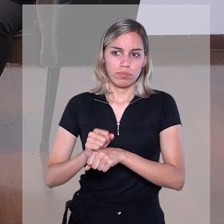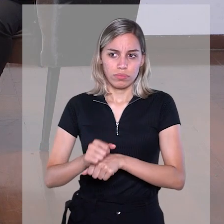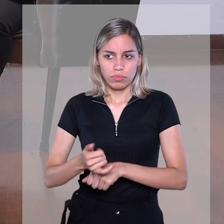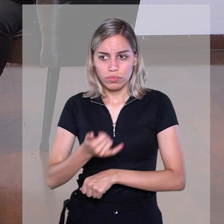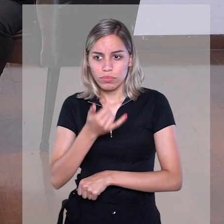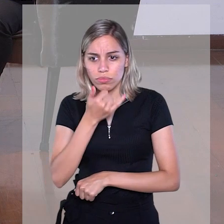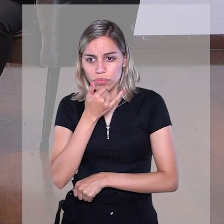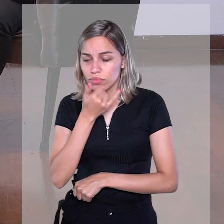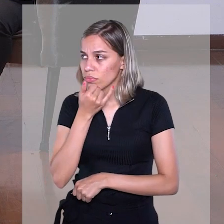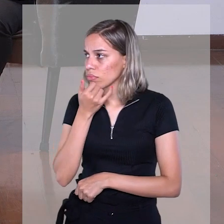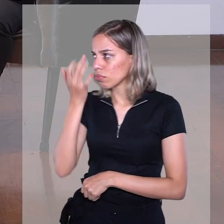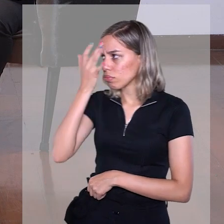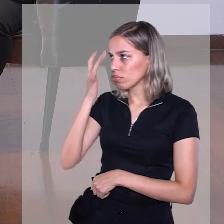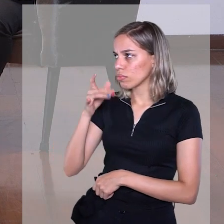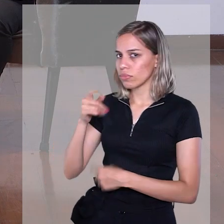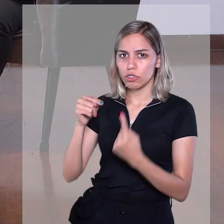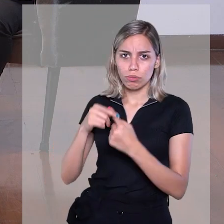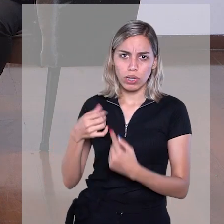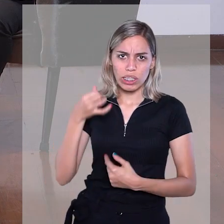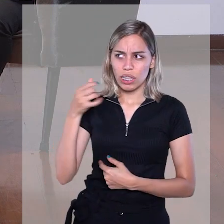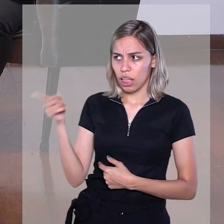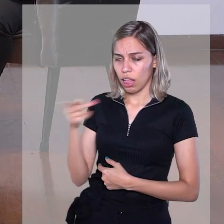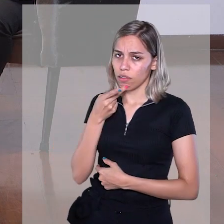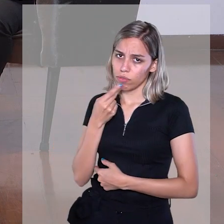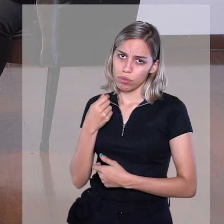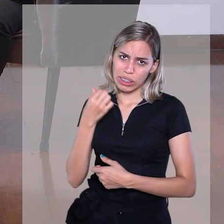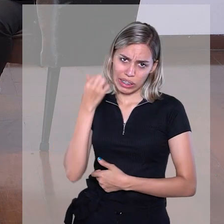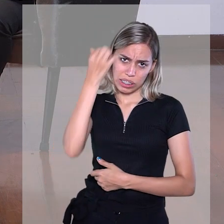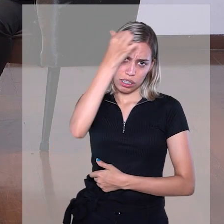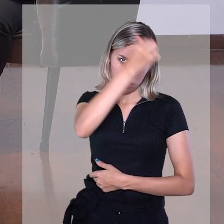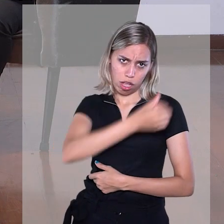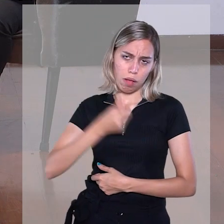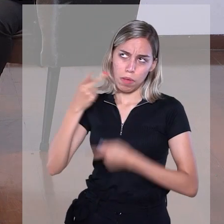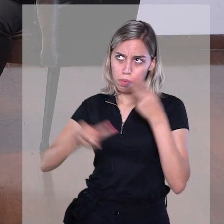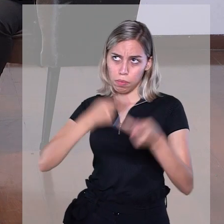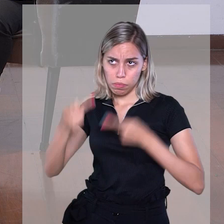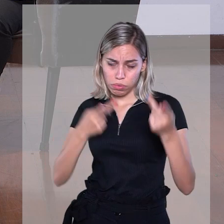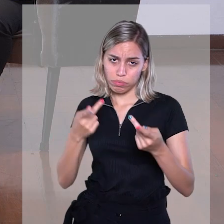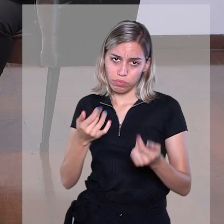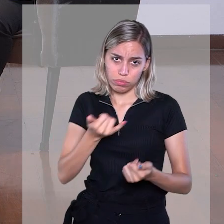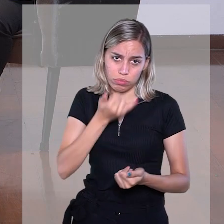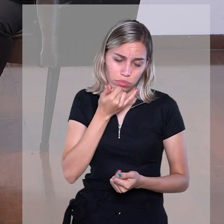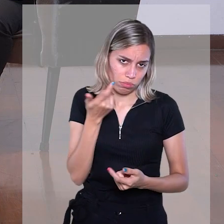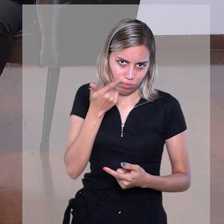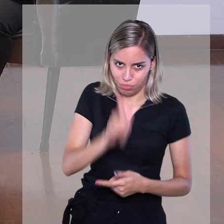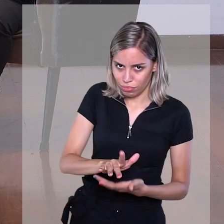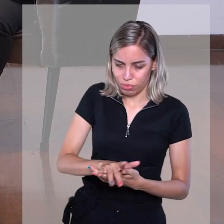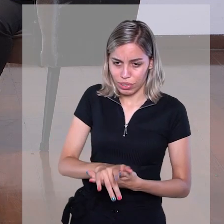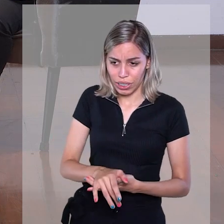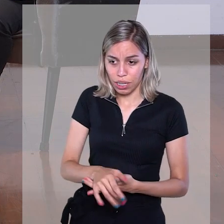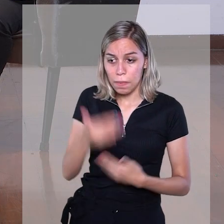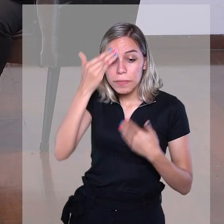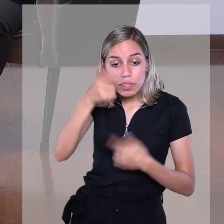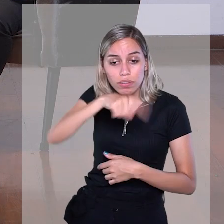e agradecer por terem vindo e convidar todo mundo e cada pessoa a